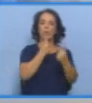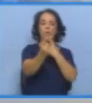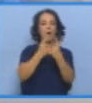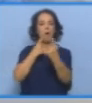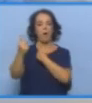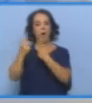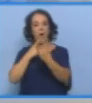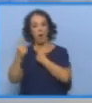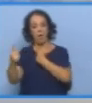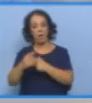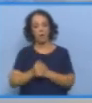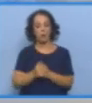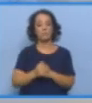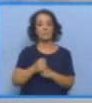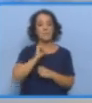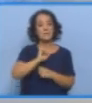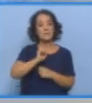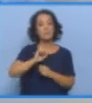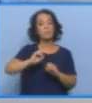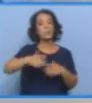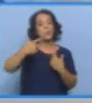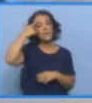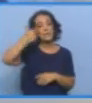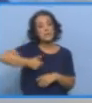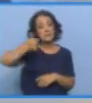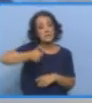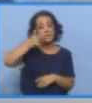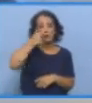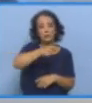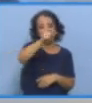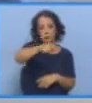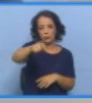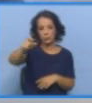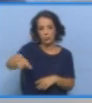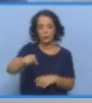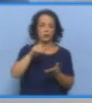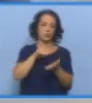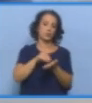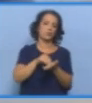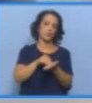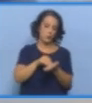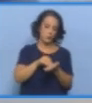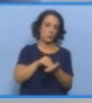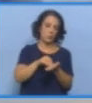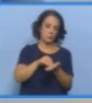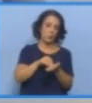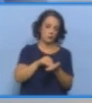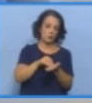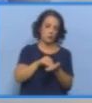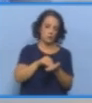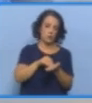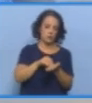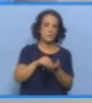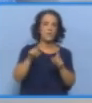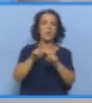suas prioridades pastorais o ser humano e os pobres, que passe de